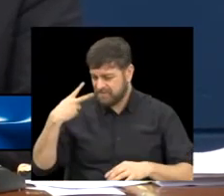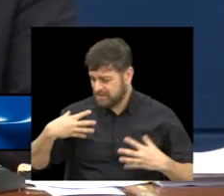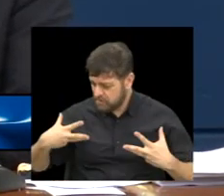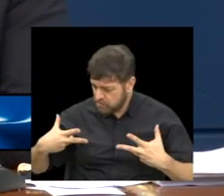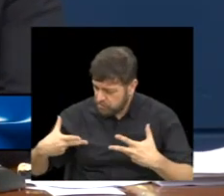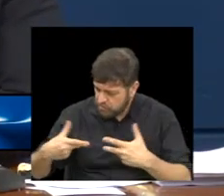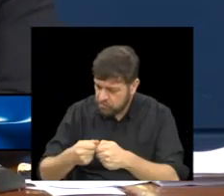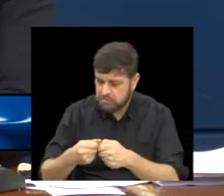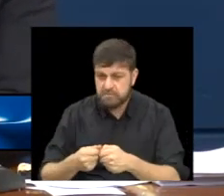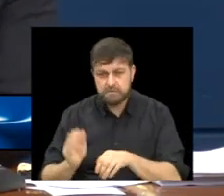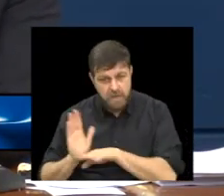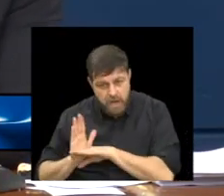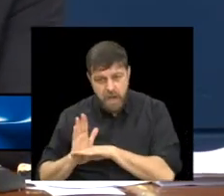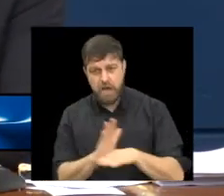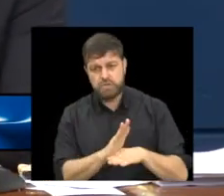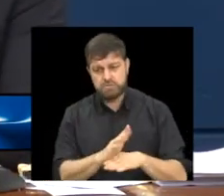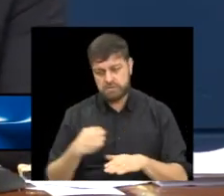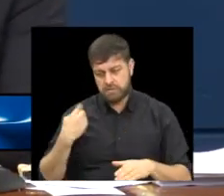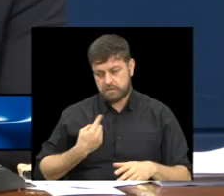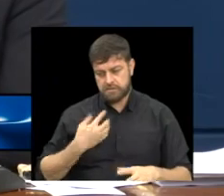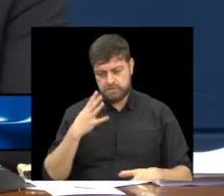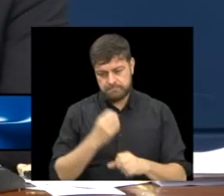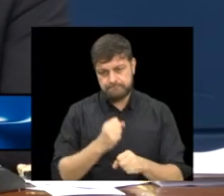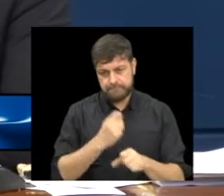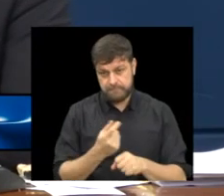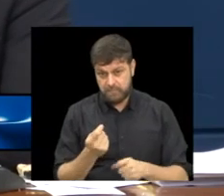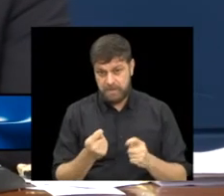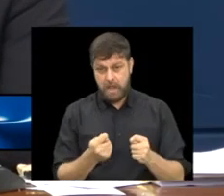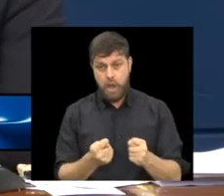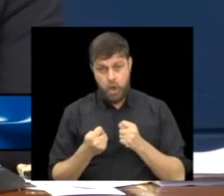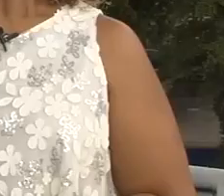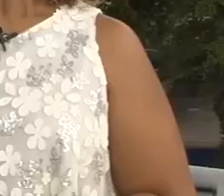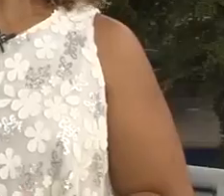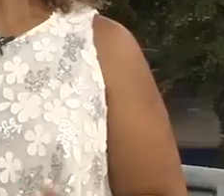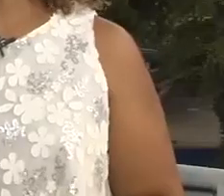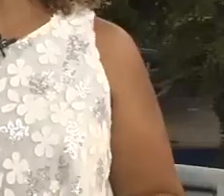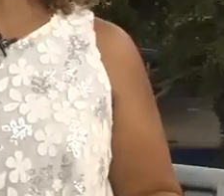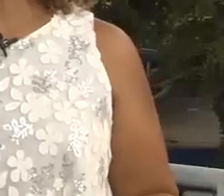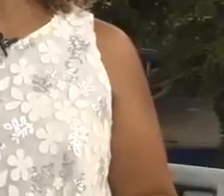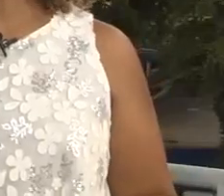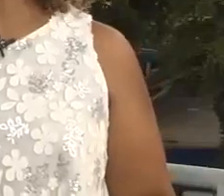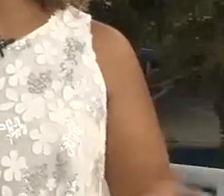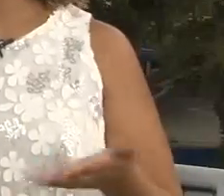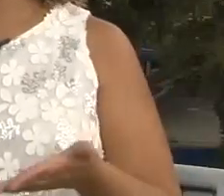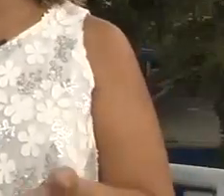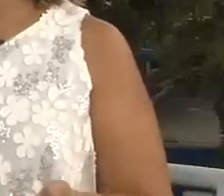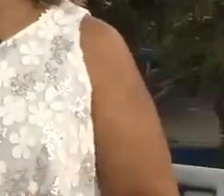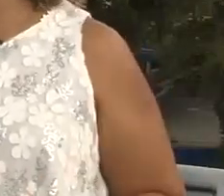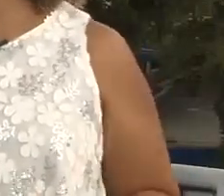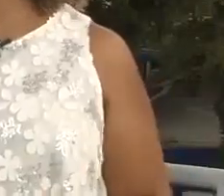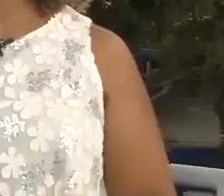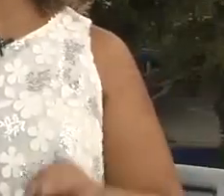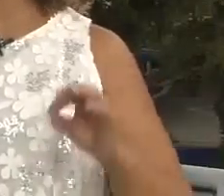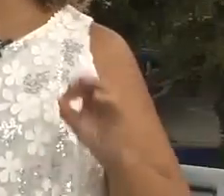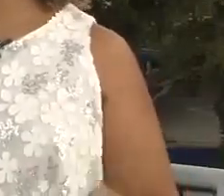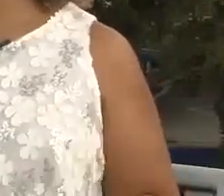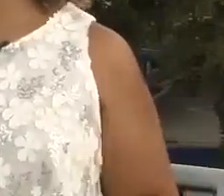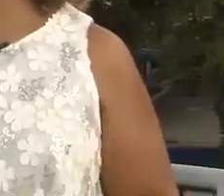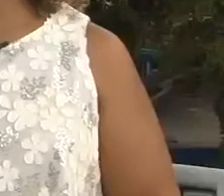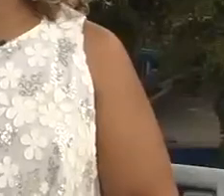que contribuem com a economia da nossa Câmara Municipal. No último evento do ano, a Câmara